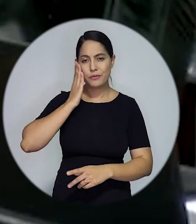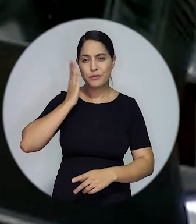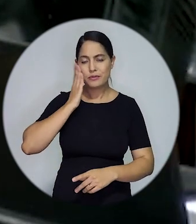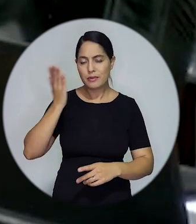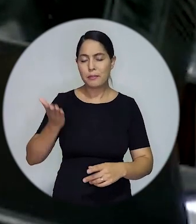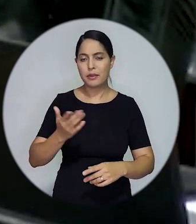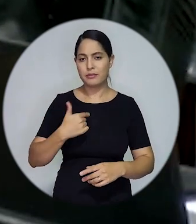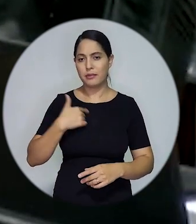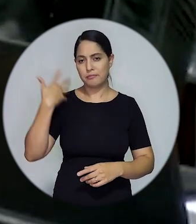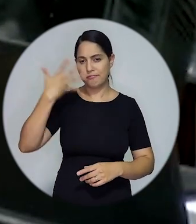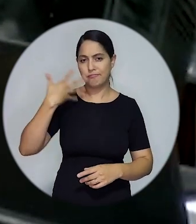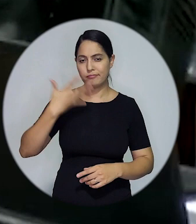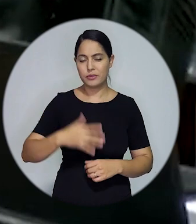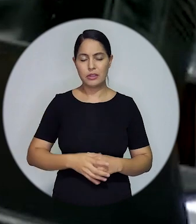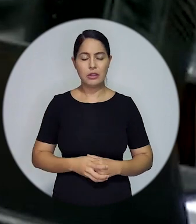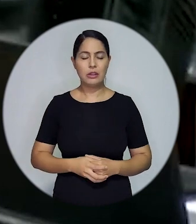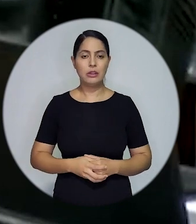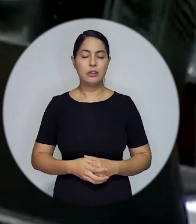públicas,